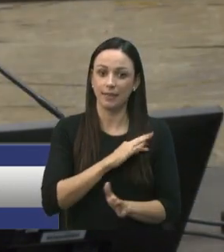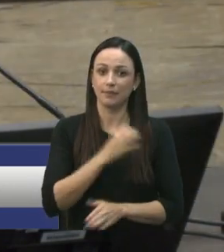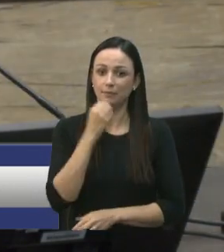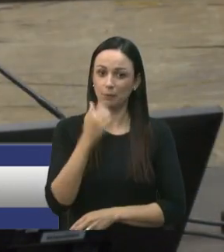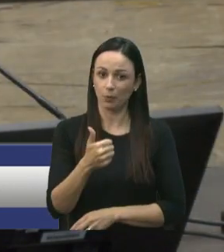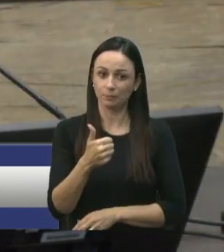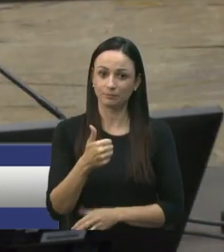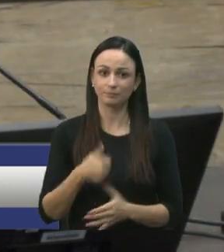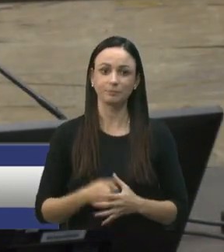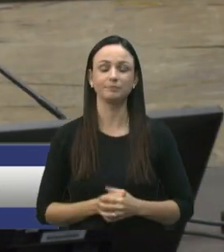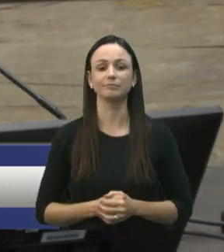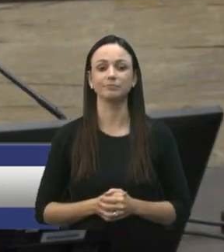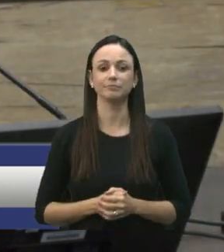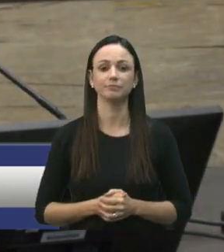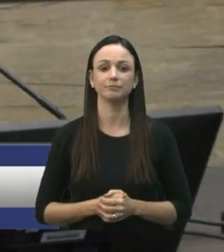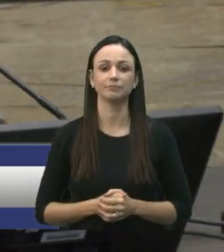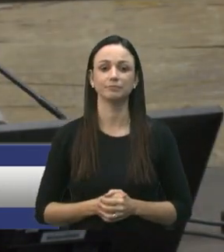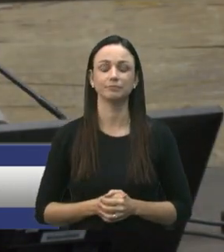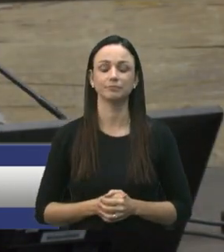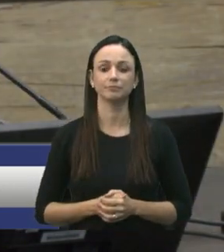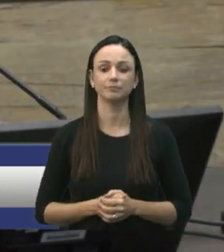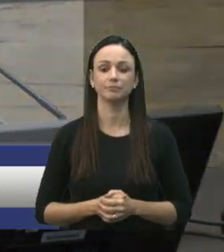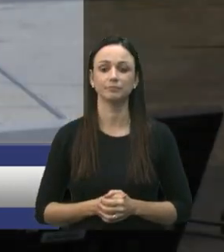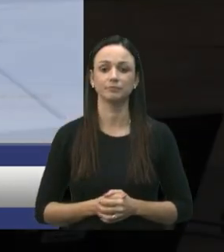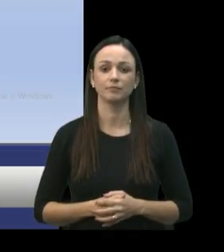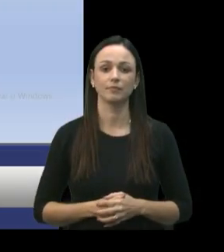bom? Vamos lá, Elton.